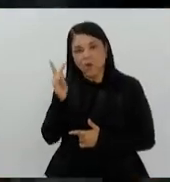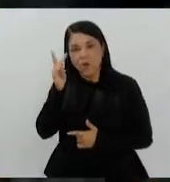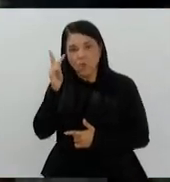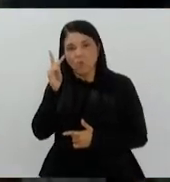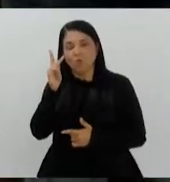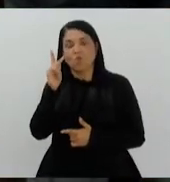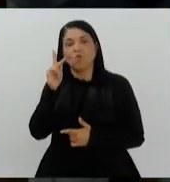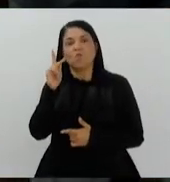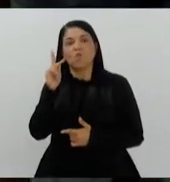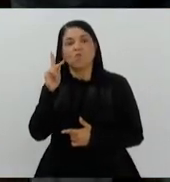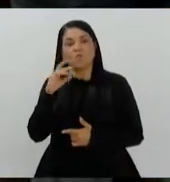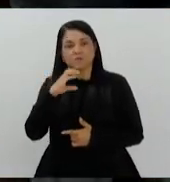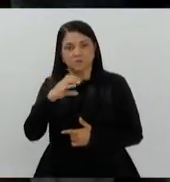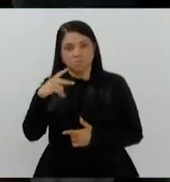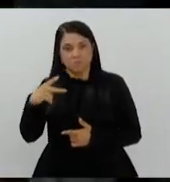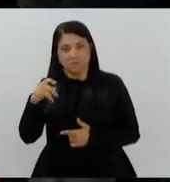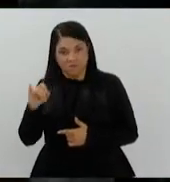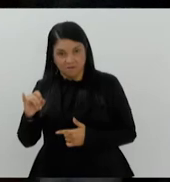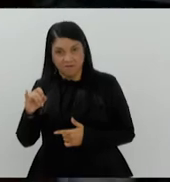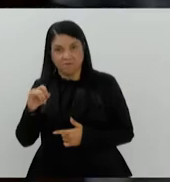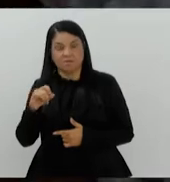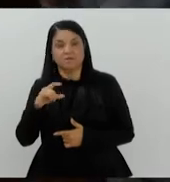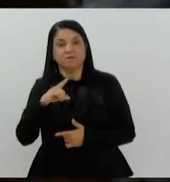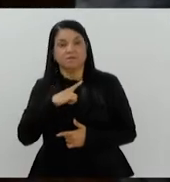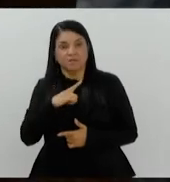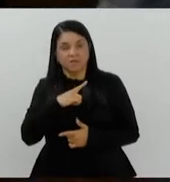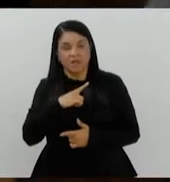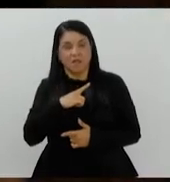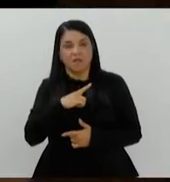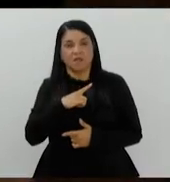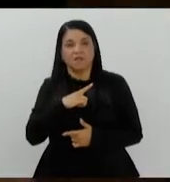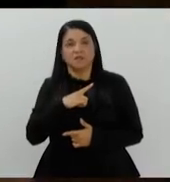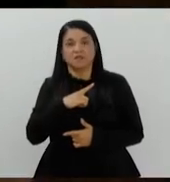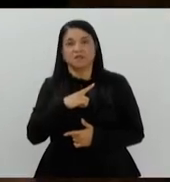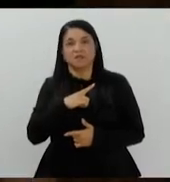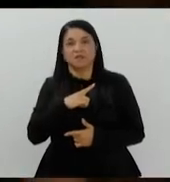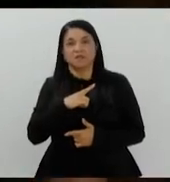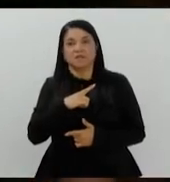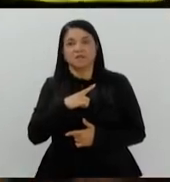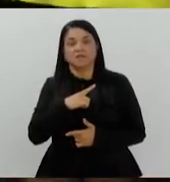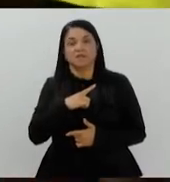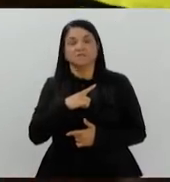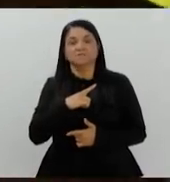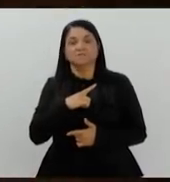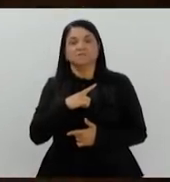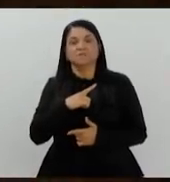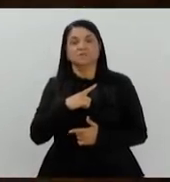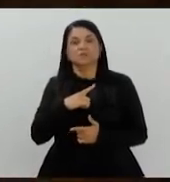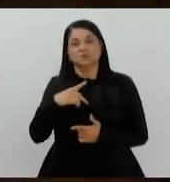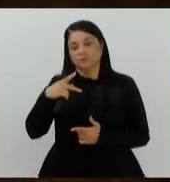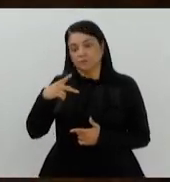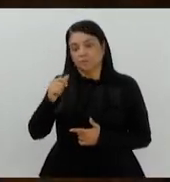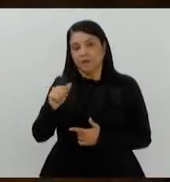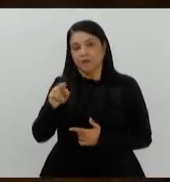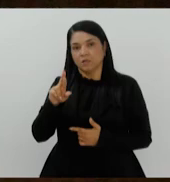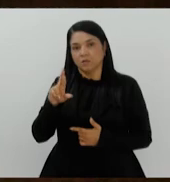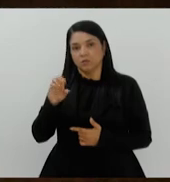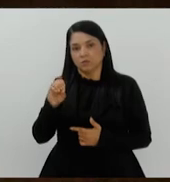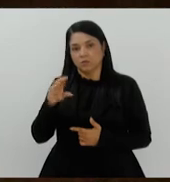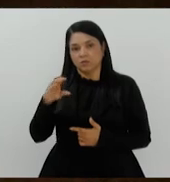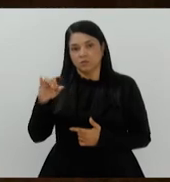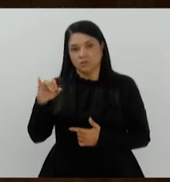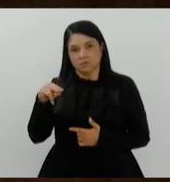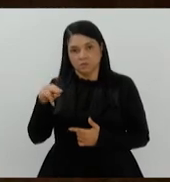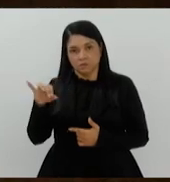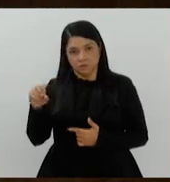Paulo, é que tem total ingerência os patrocínios da CEDAE para